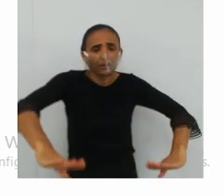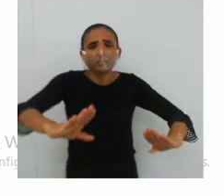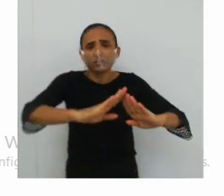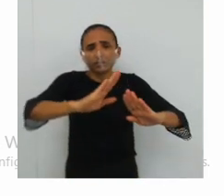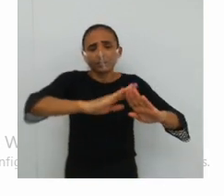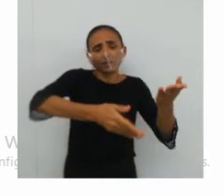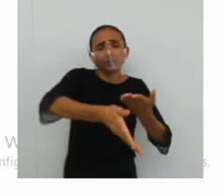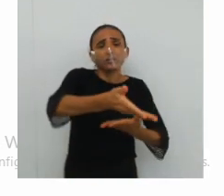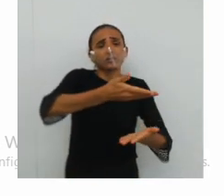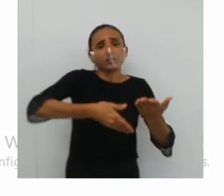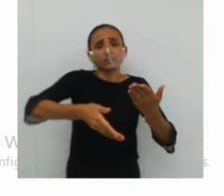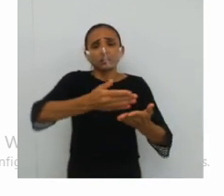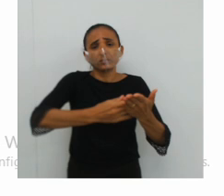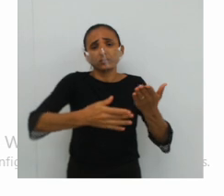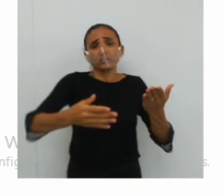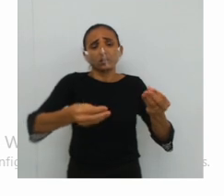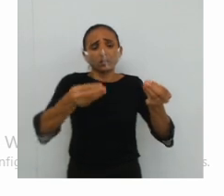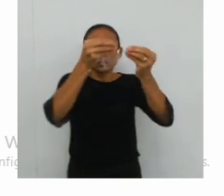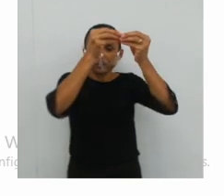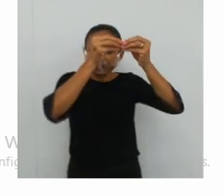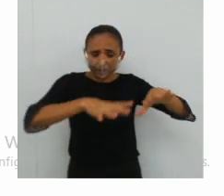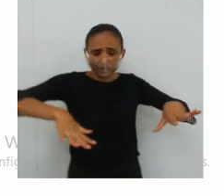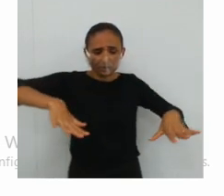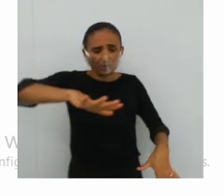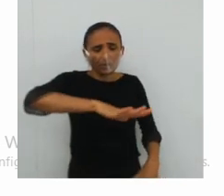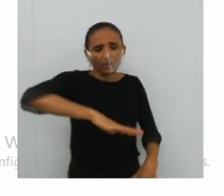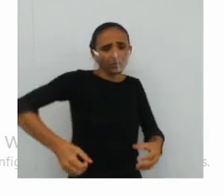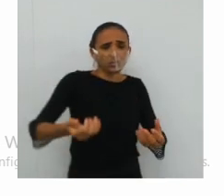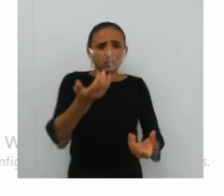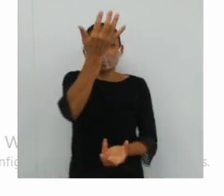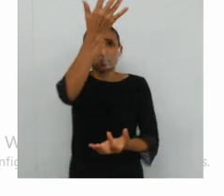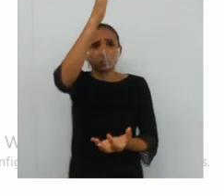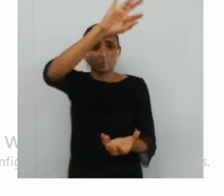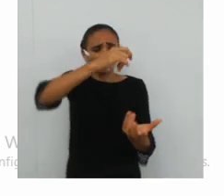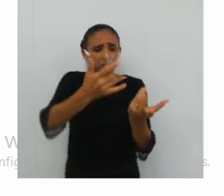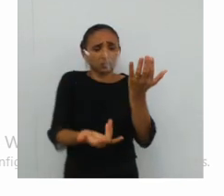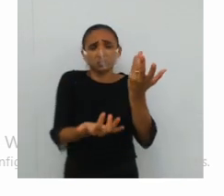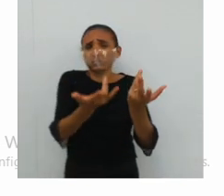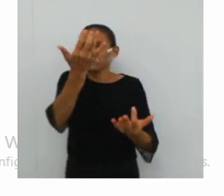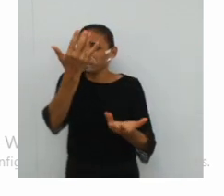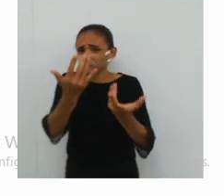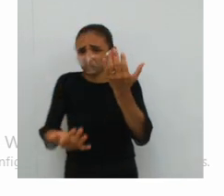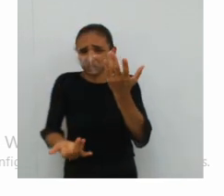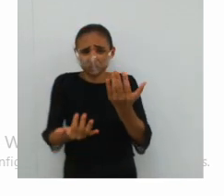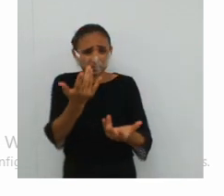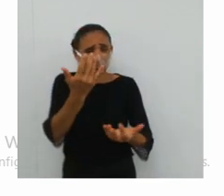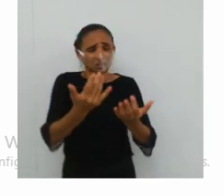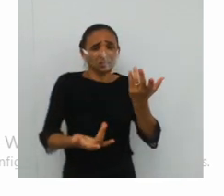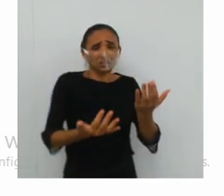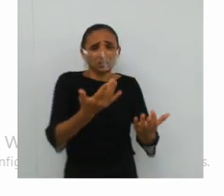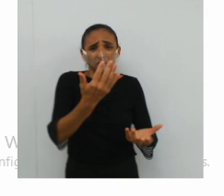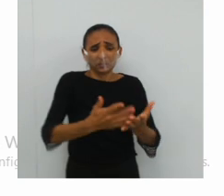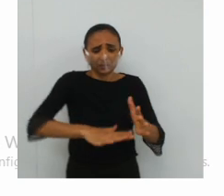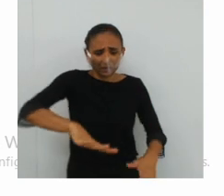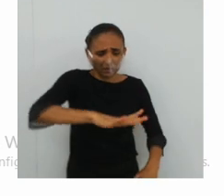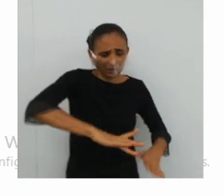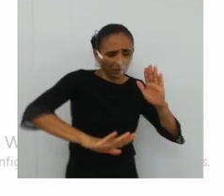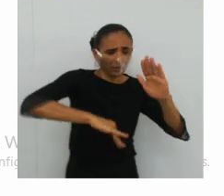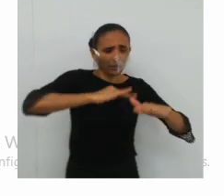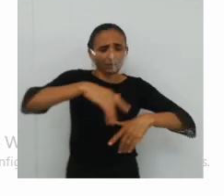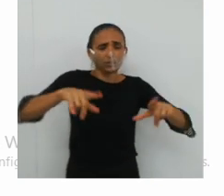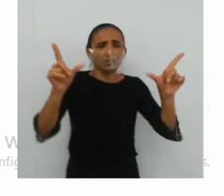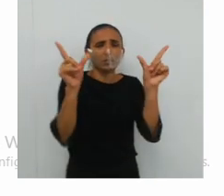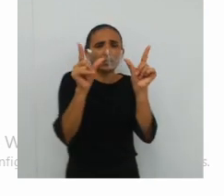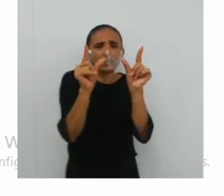quê? Com os danos ambientais, da geração de queimadas, do desmontamento, do esgotamento da produtividade do